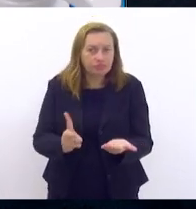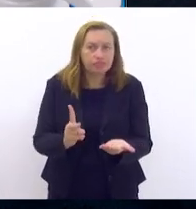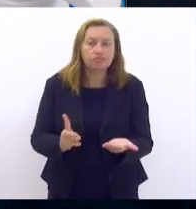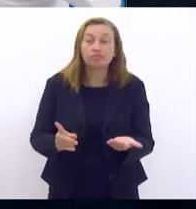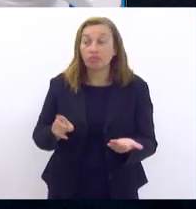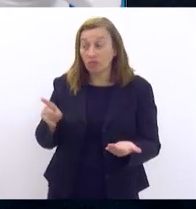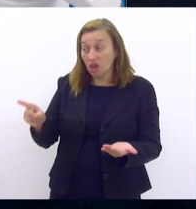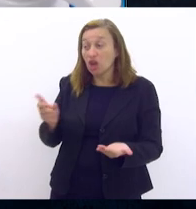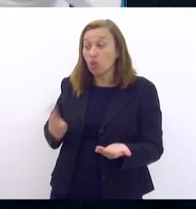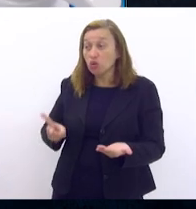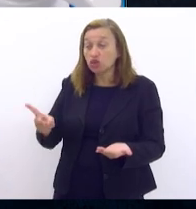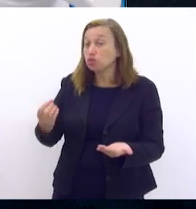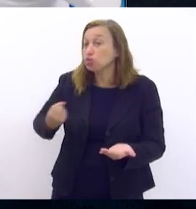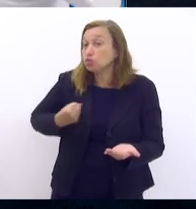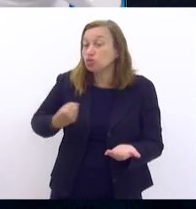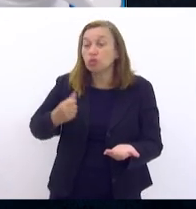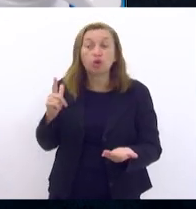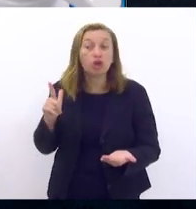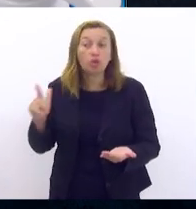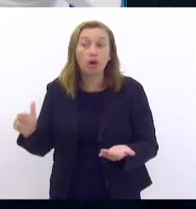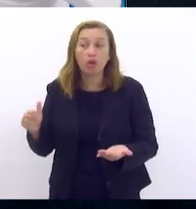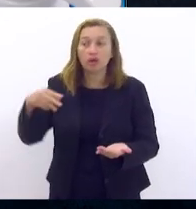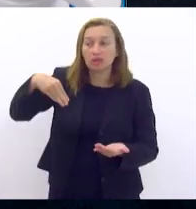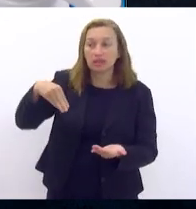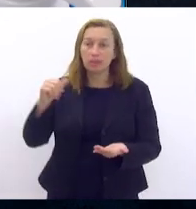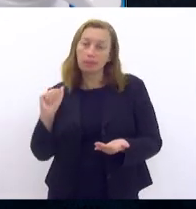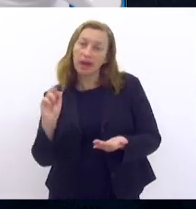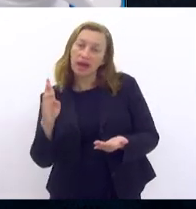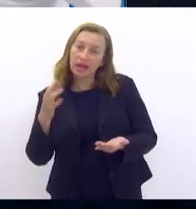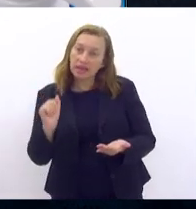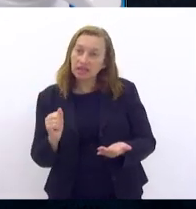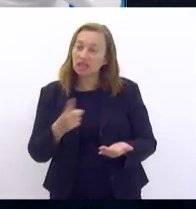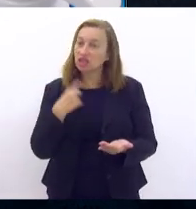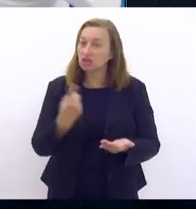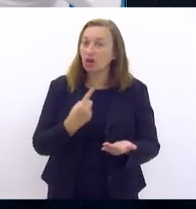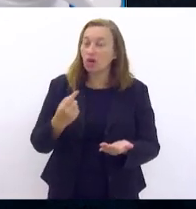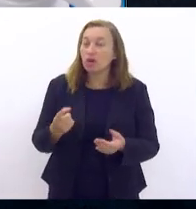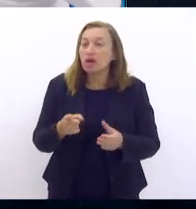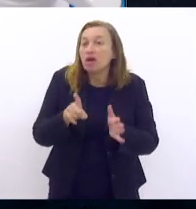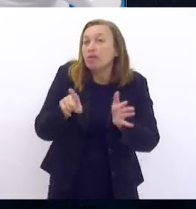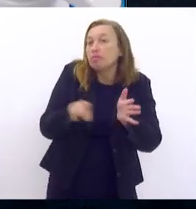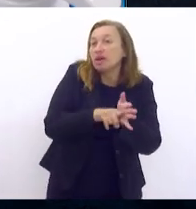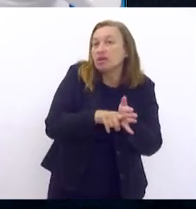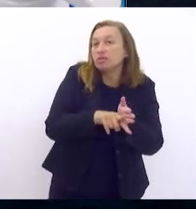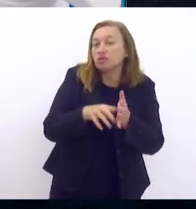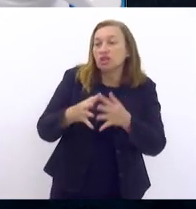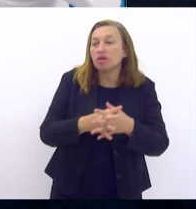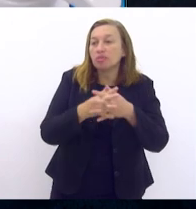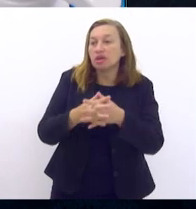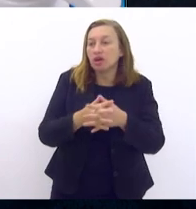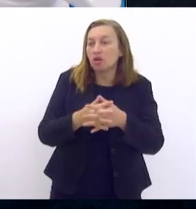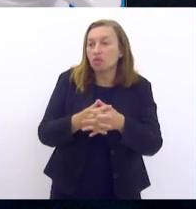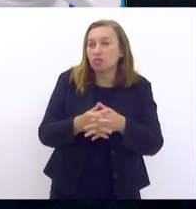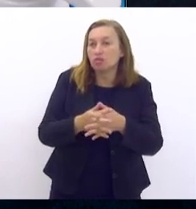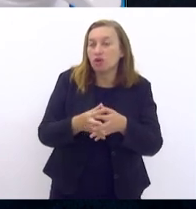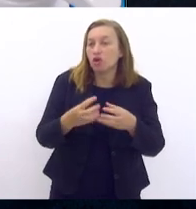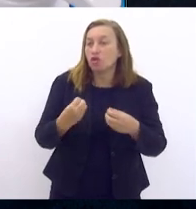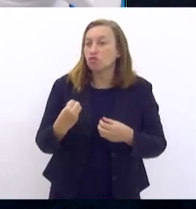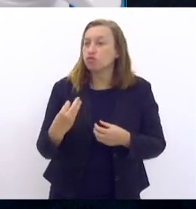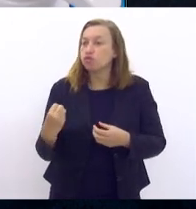ele continua com o mesmo número de máquina e a gente tem menos caminhões vindo de Santa Catarina para cá